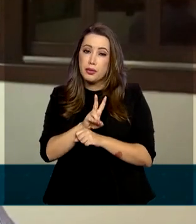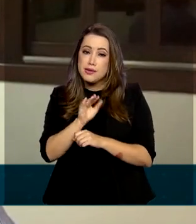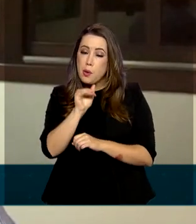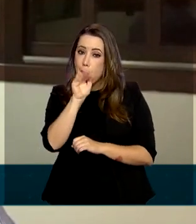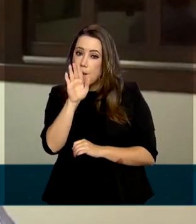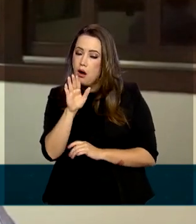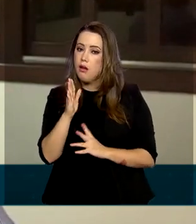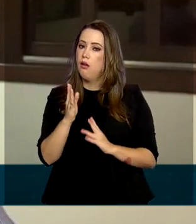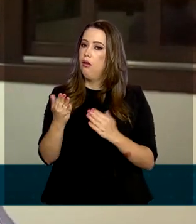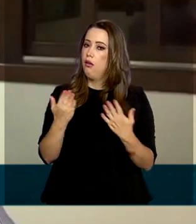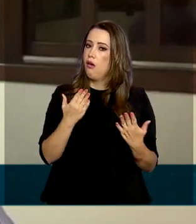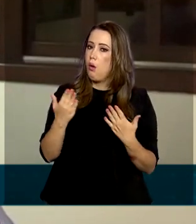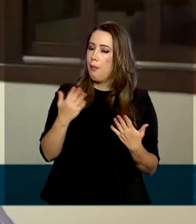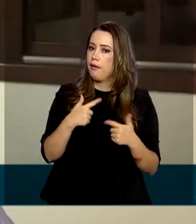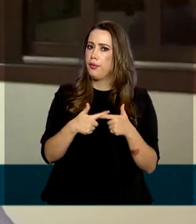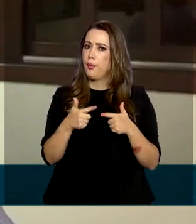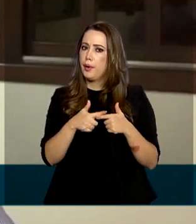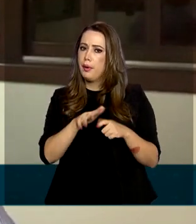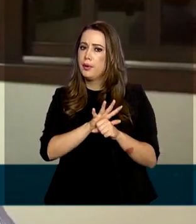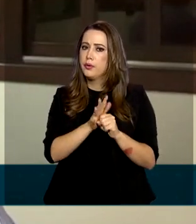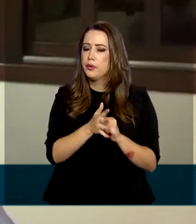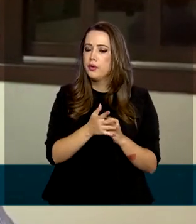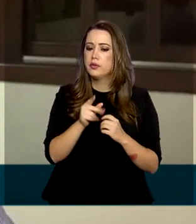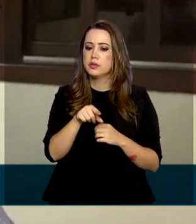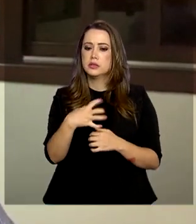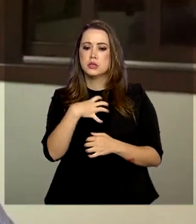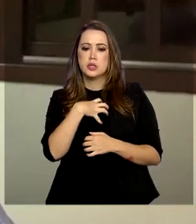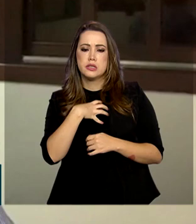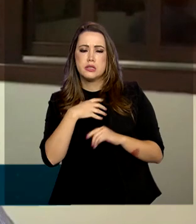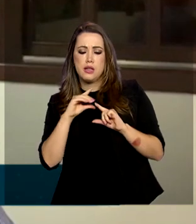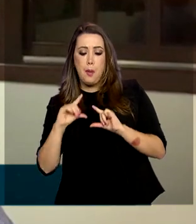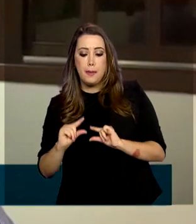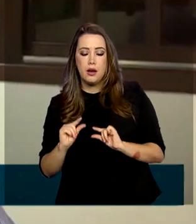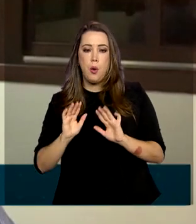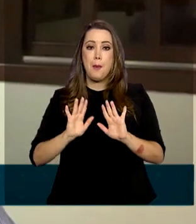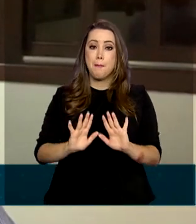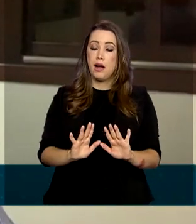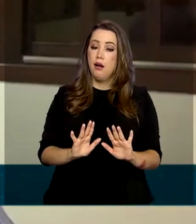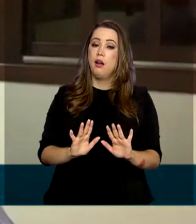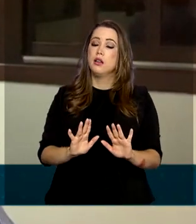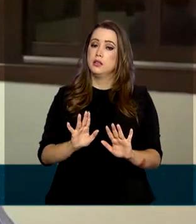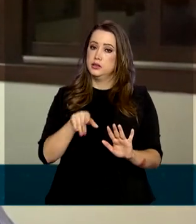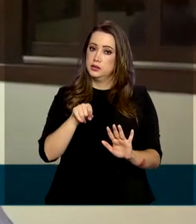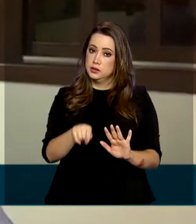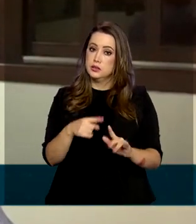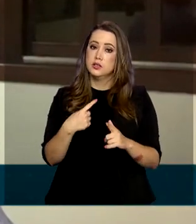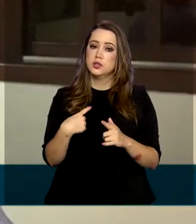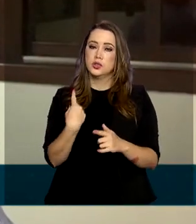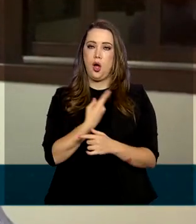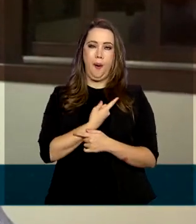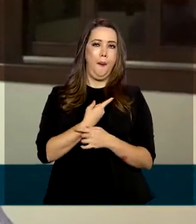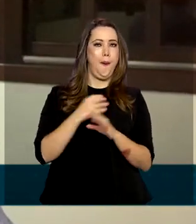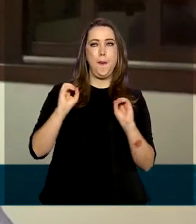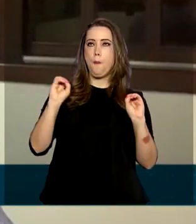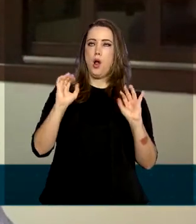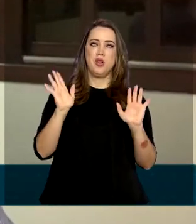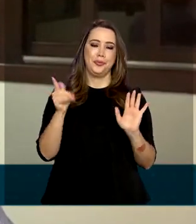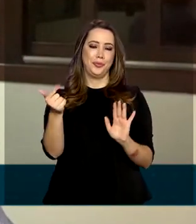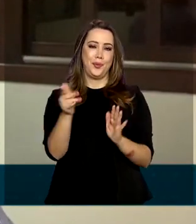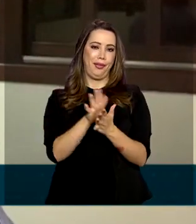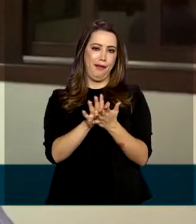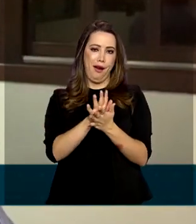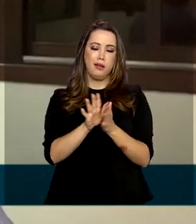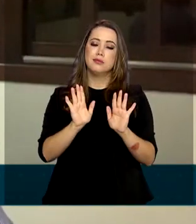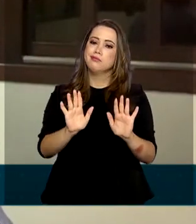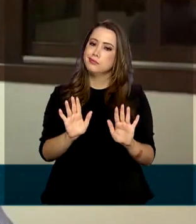na pandemia, têm tido sintomas menores, mas não por isso, podemos ficar tranquilos e achar que não vamos